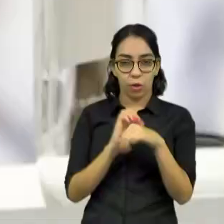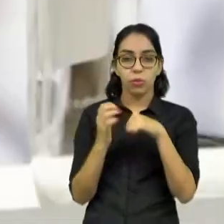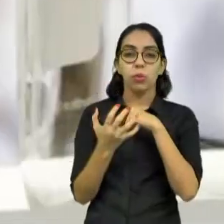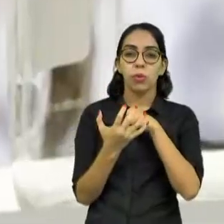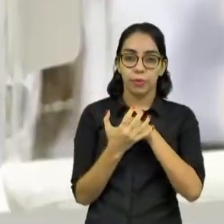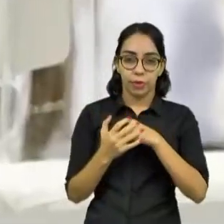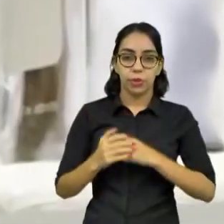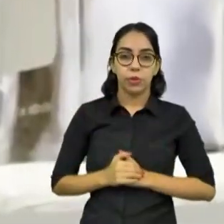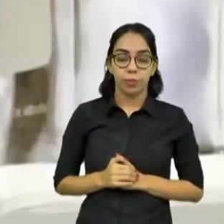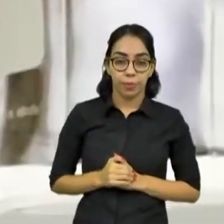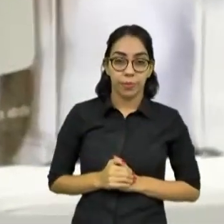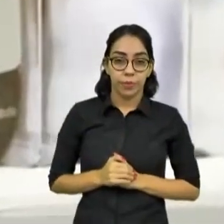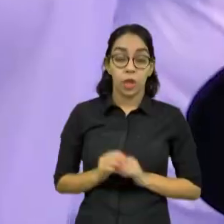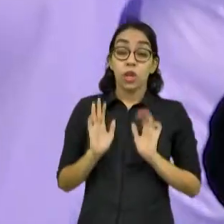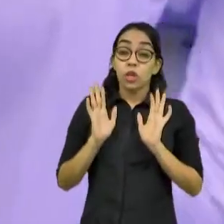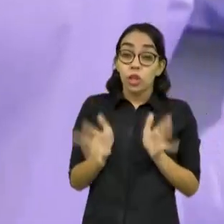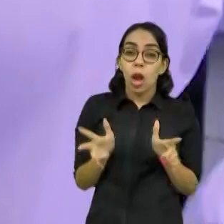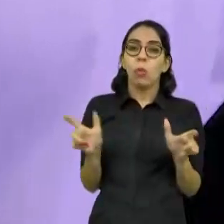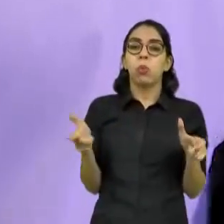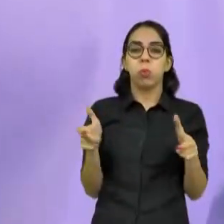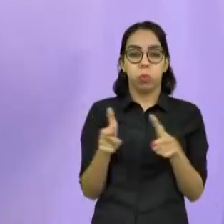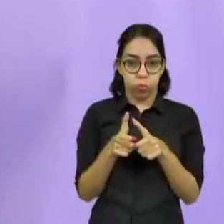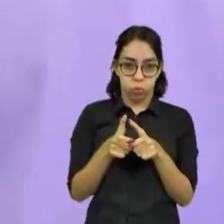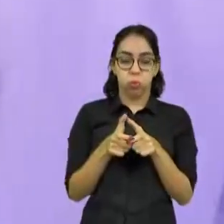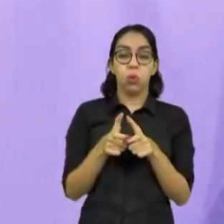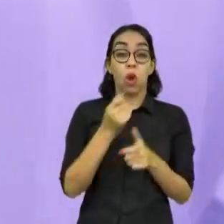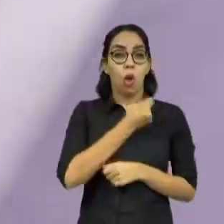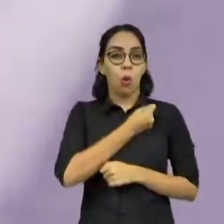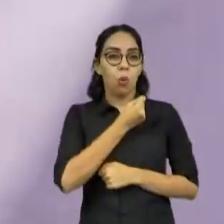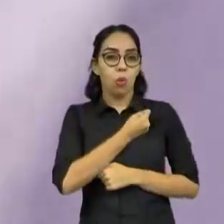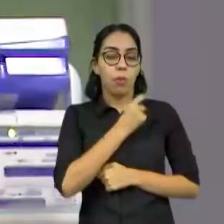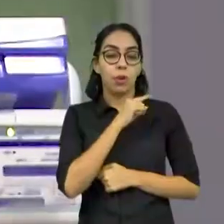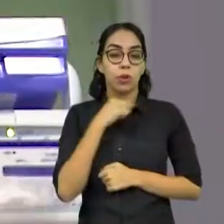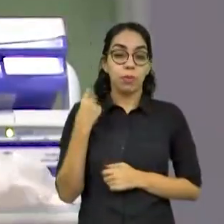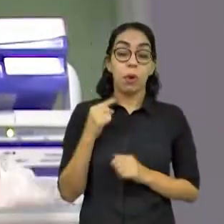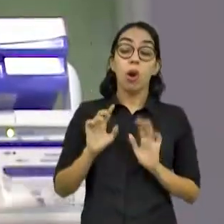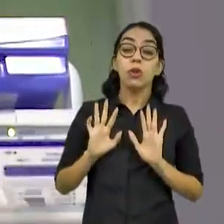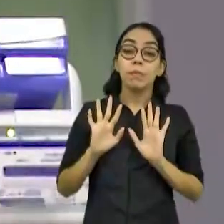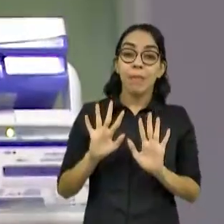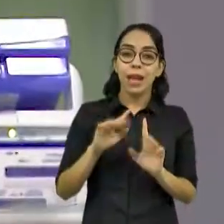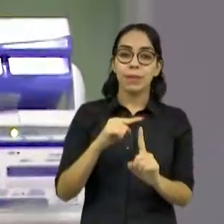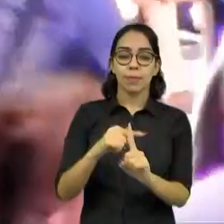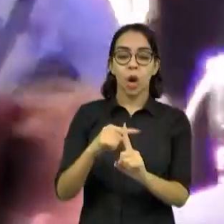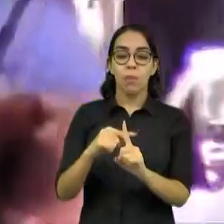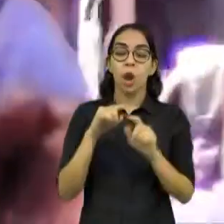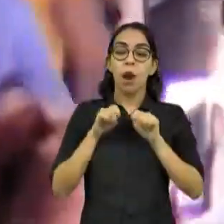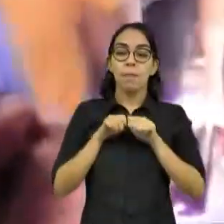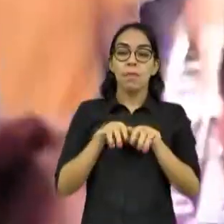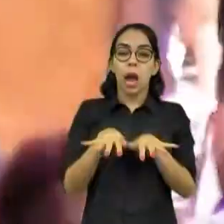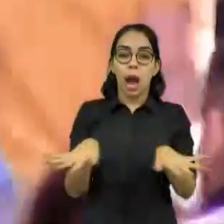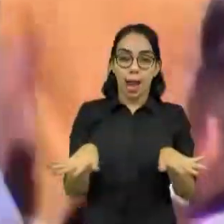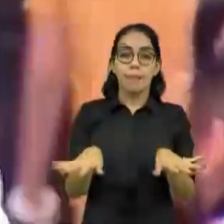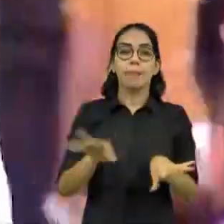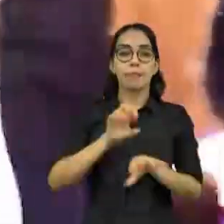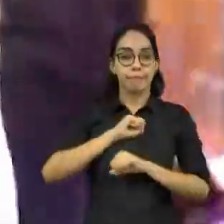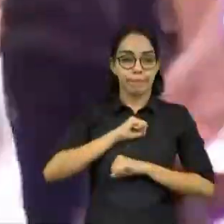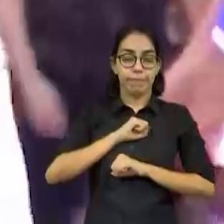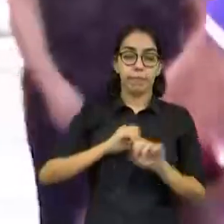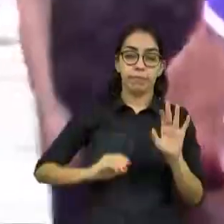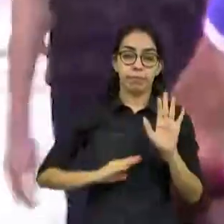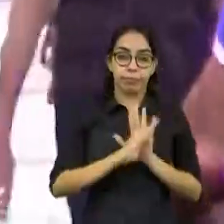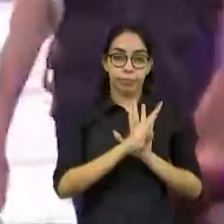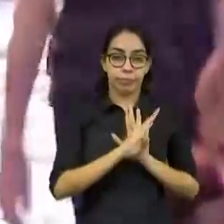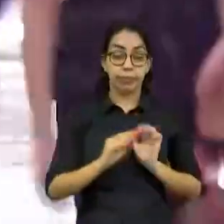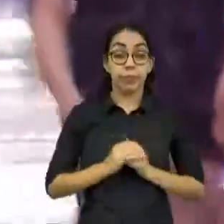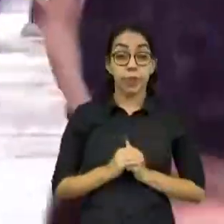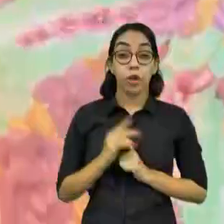de óbitos ter diminuído, os casos positivos têm aumentado no estado. Só em Fortaleza, a média de